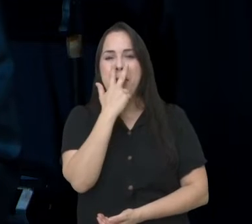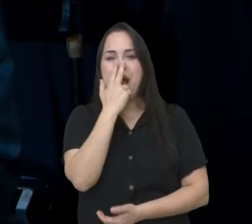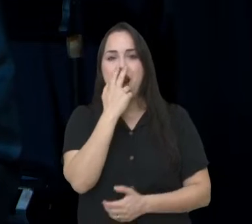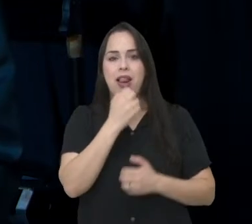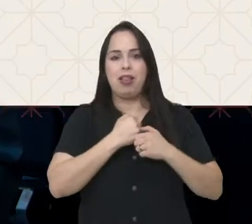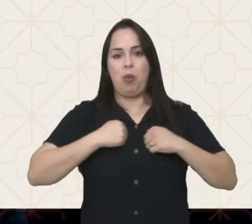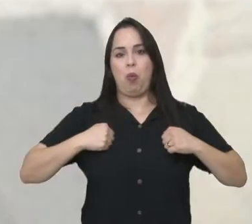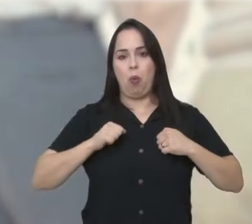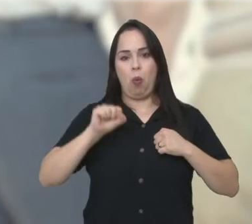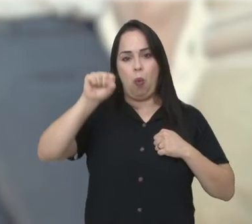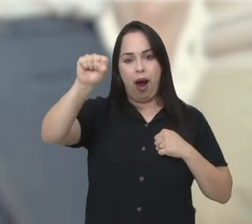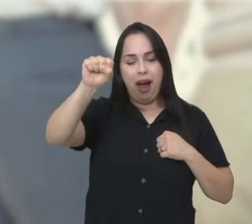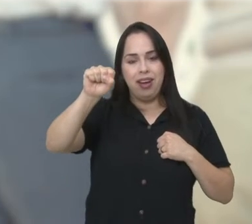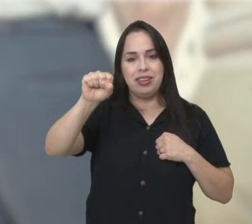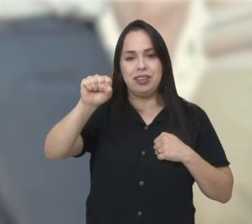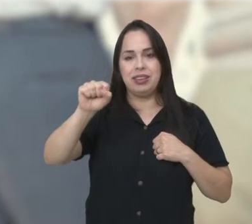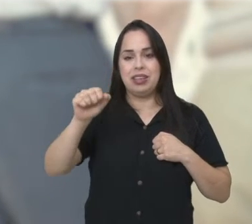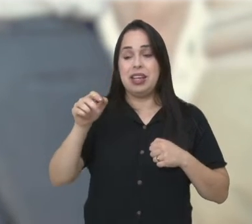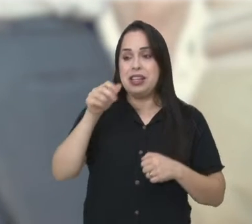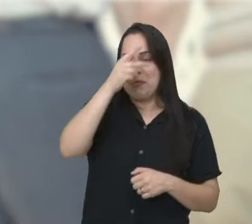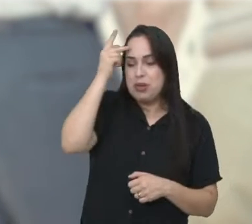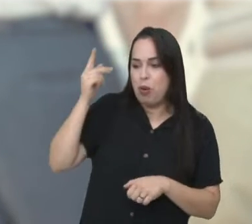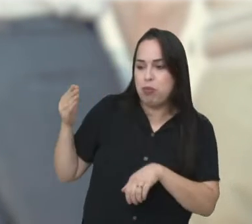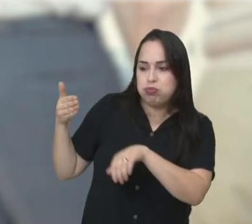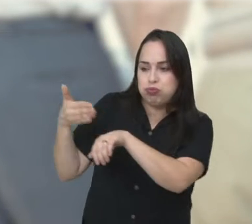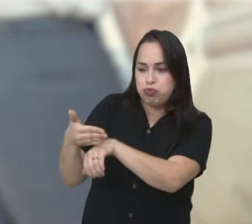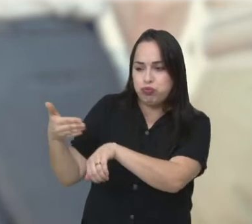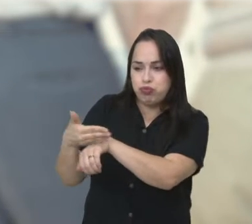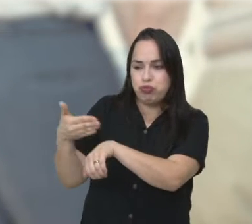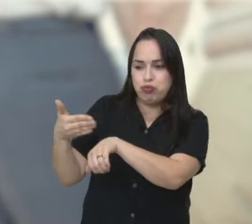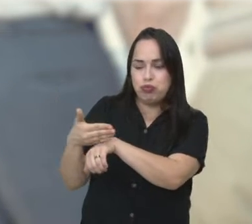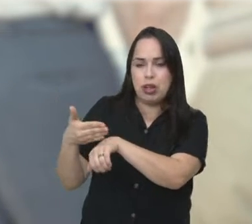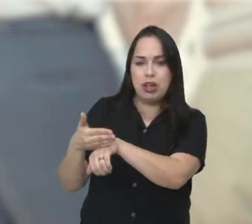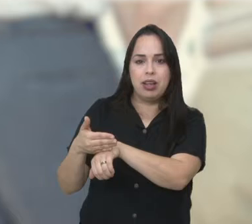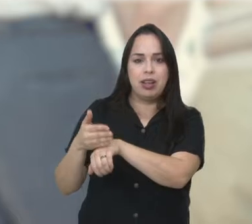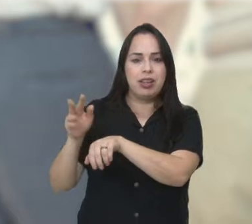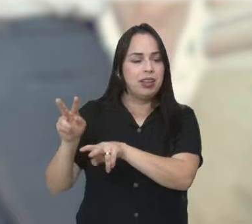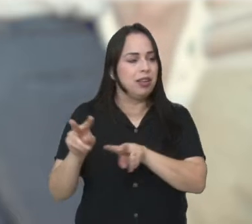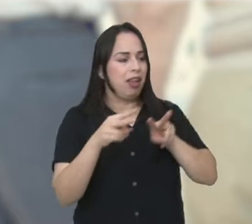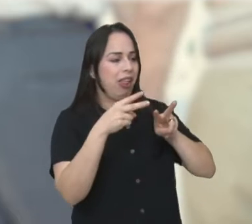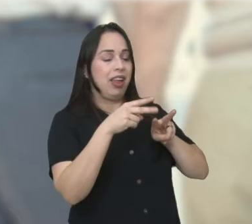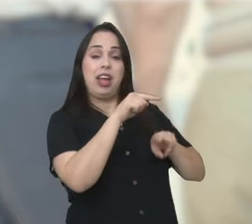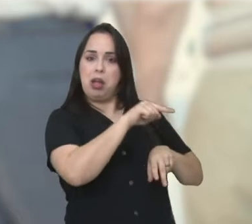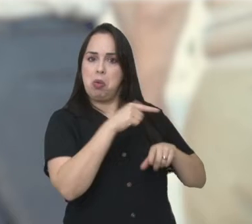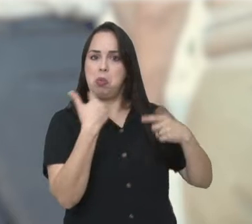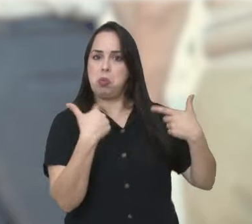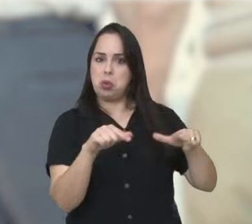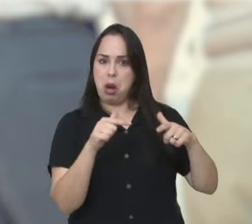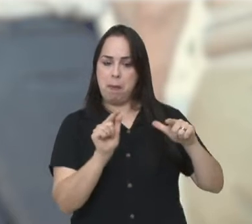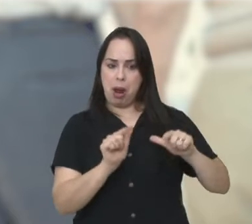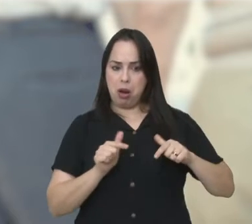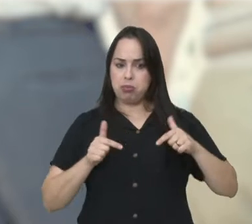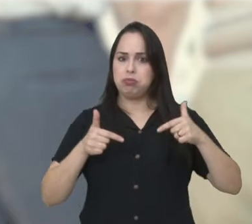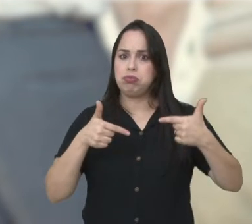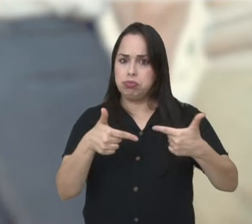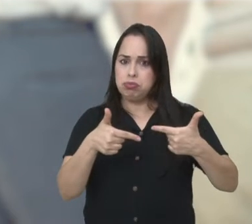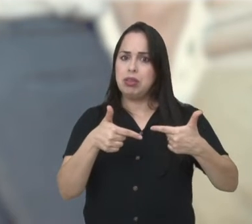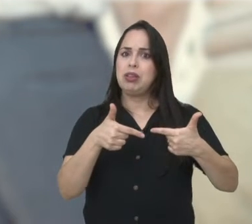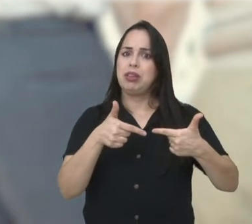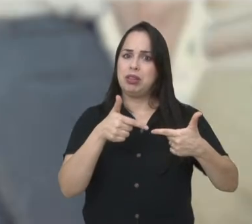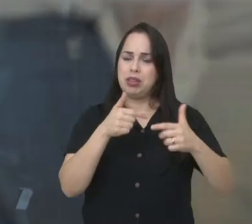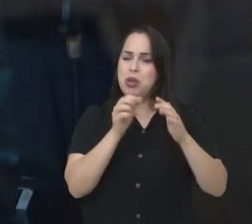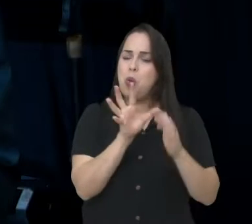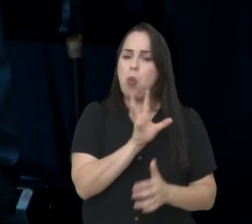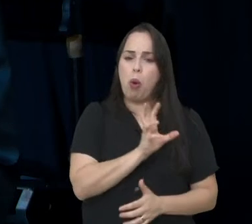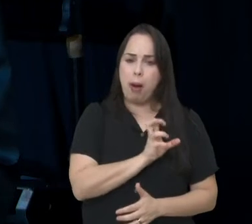todo mundo que realmente frequenta o Ocus, né? Porque todo mundo vê a dedicação e o amor que ele tem por tudo